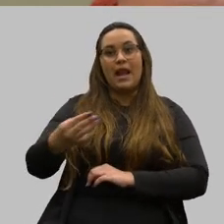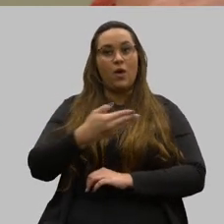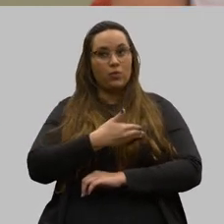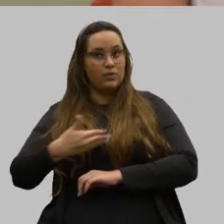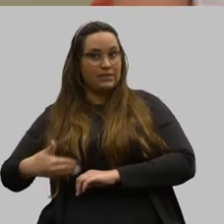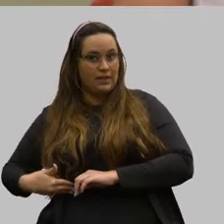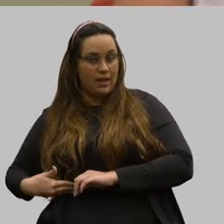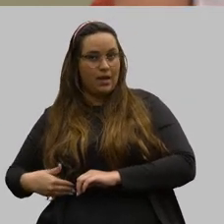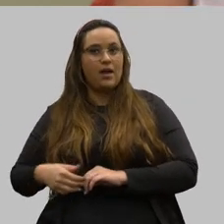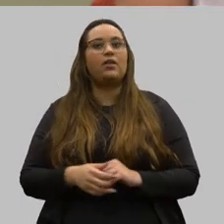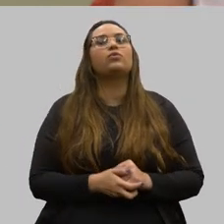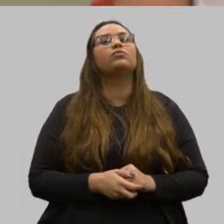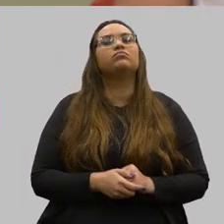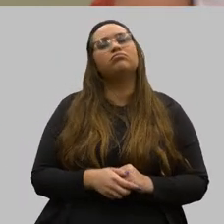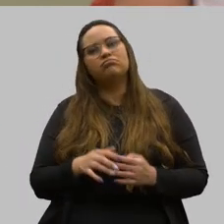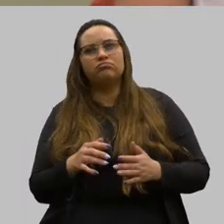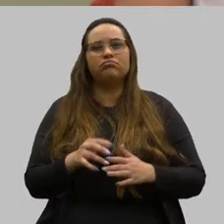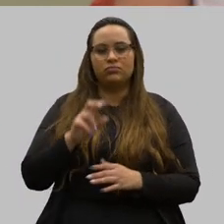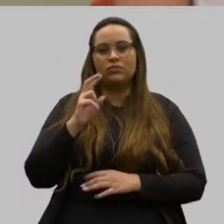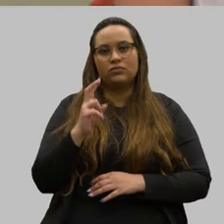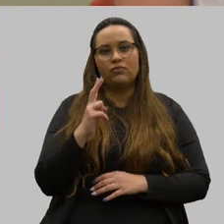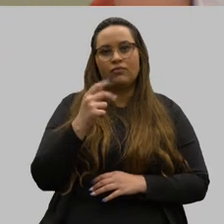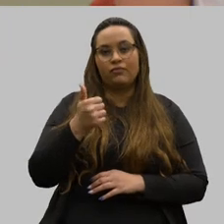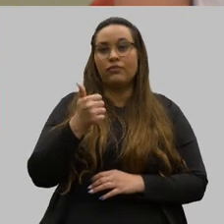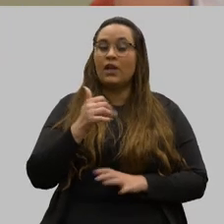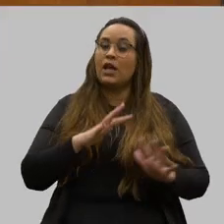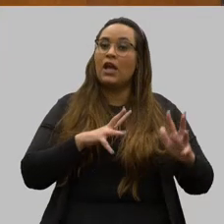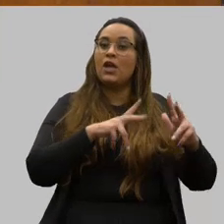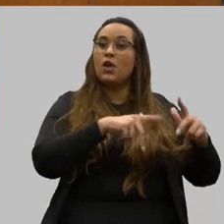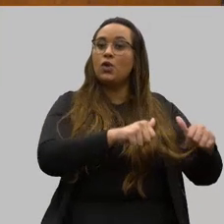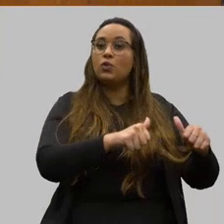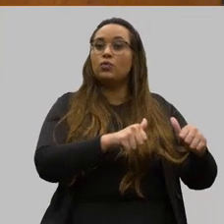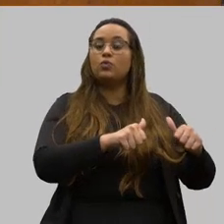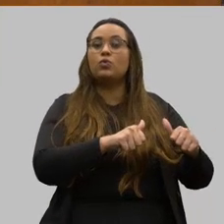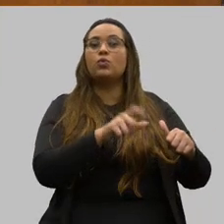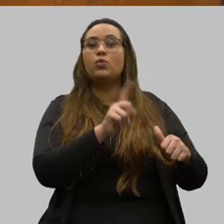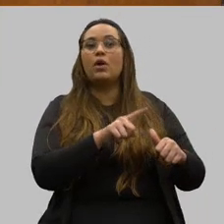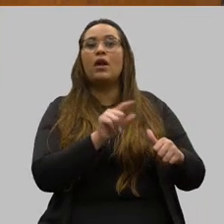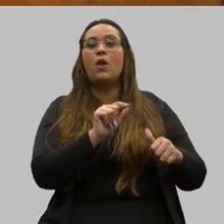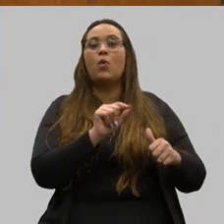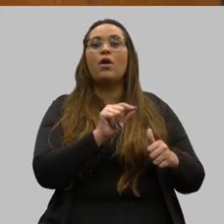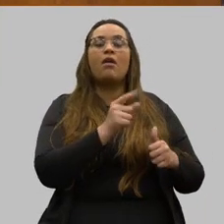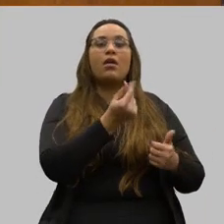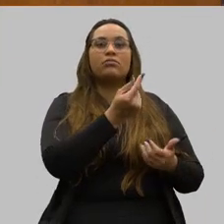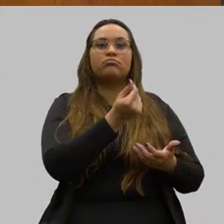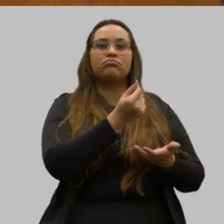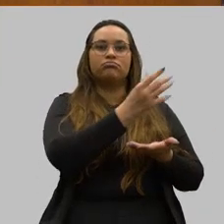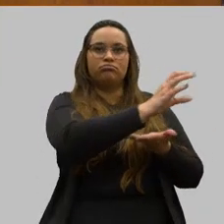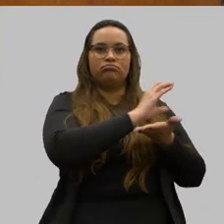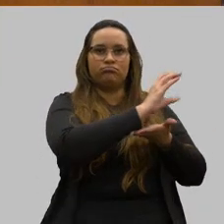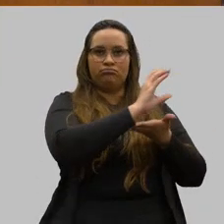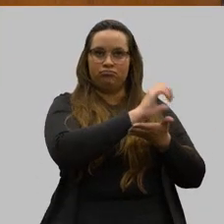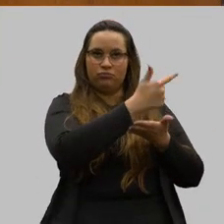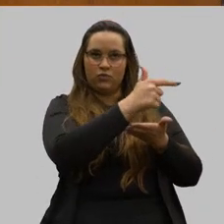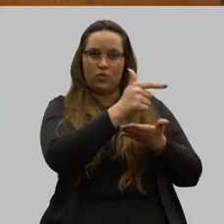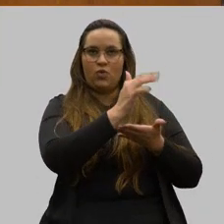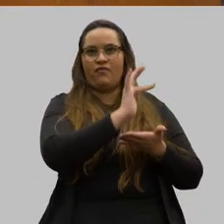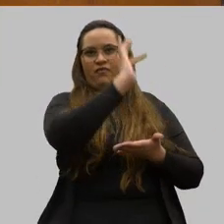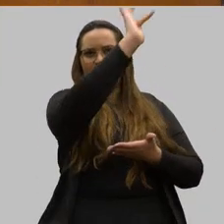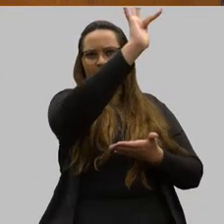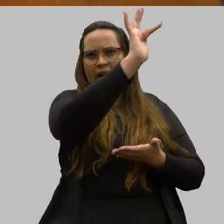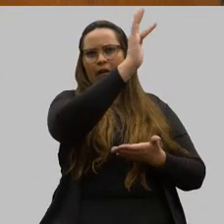restante 270 para ser mais exato restante todos com eh captação externa seja emendas estaduais federais